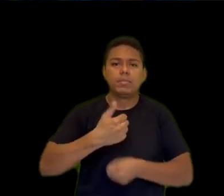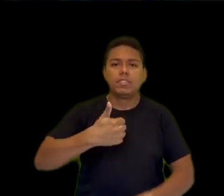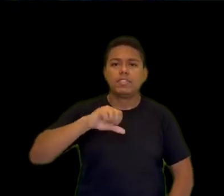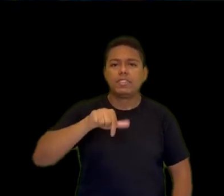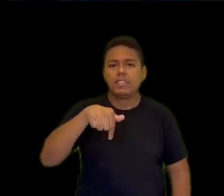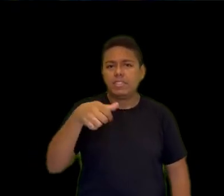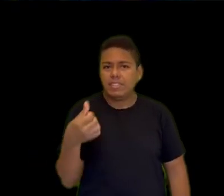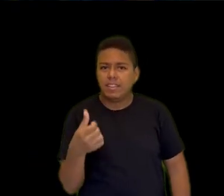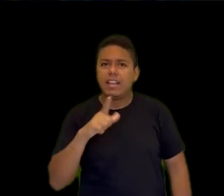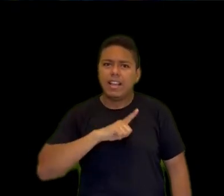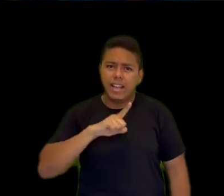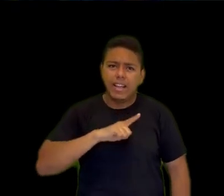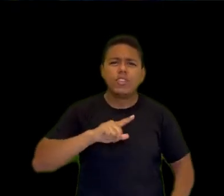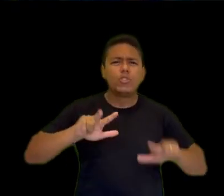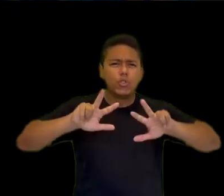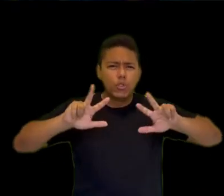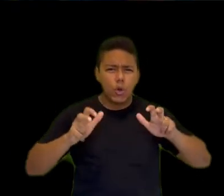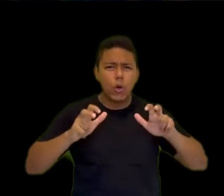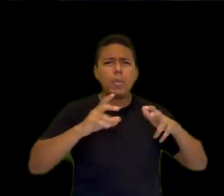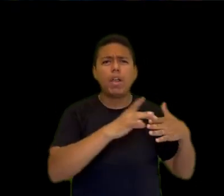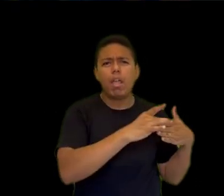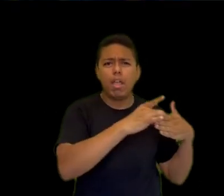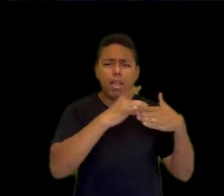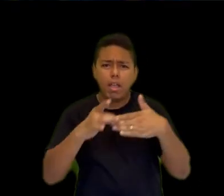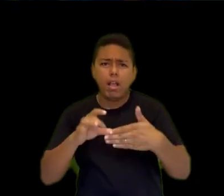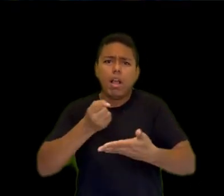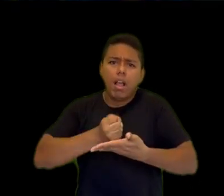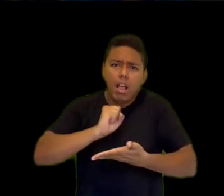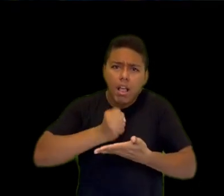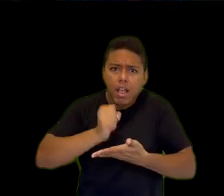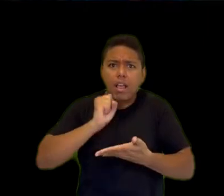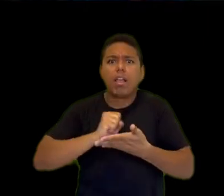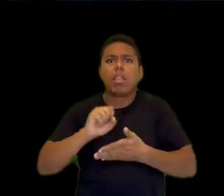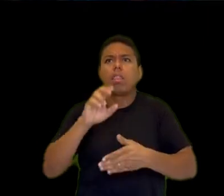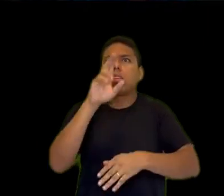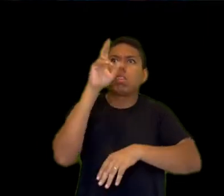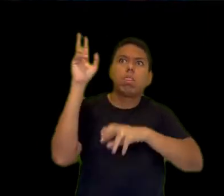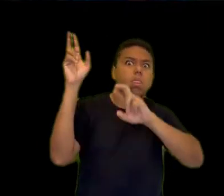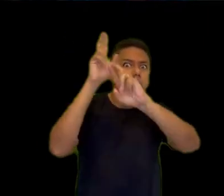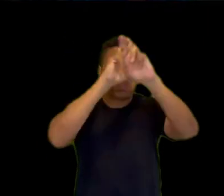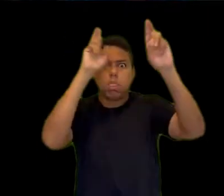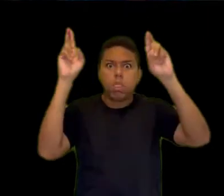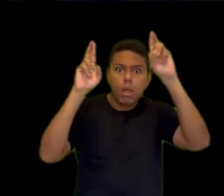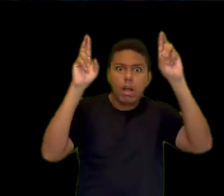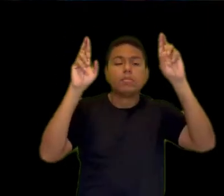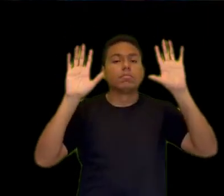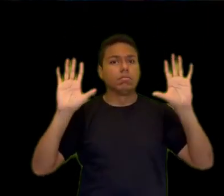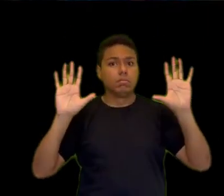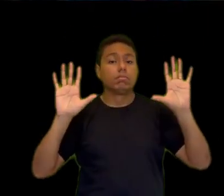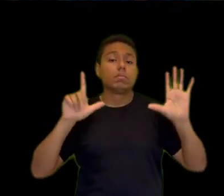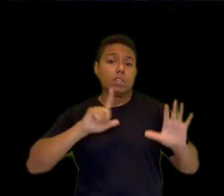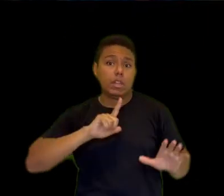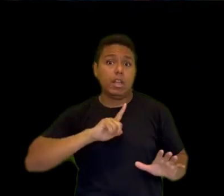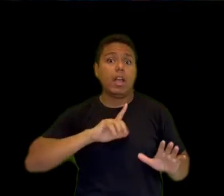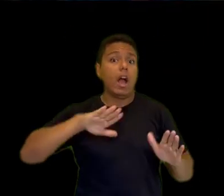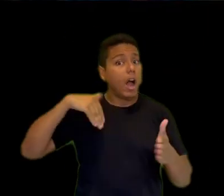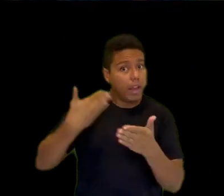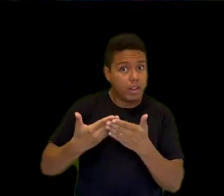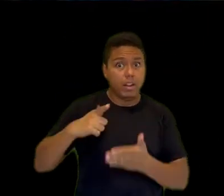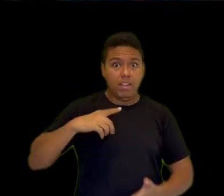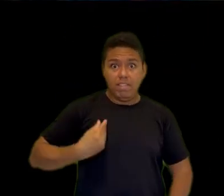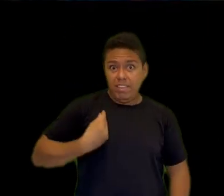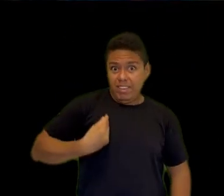substâncias entorpecentes, essa revogada, as outras duas ainda vigentes, e a famosa Lei 6437,